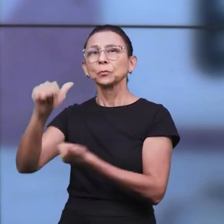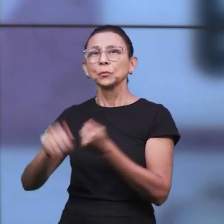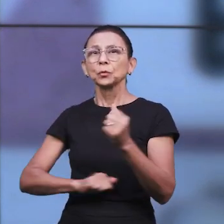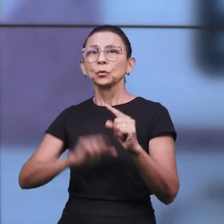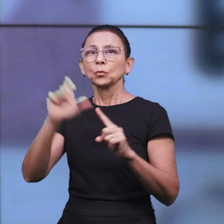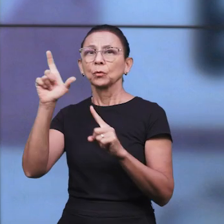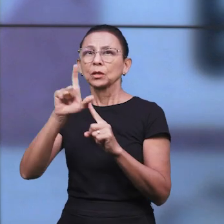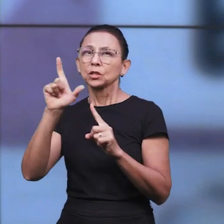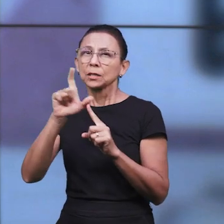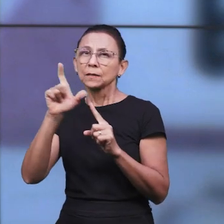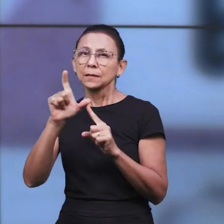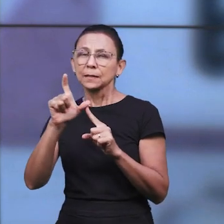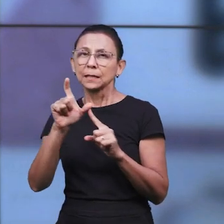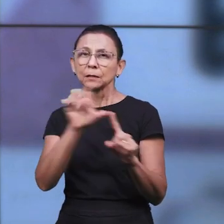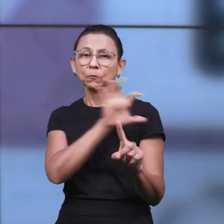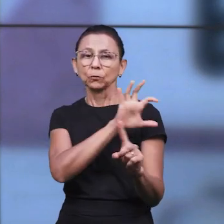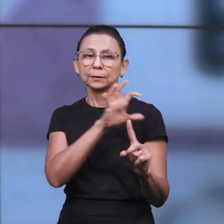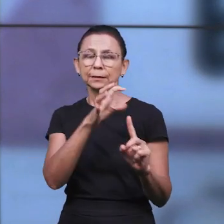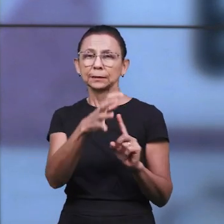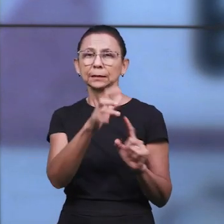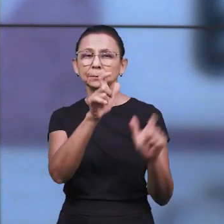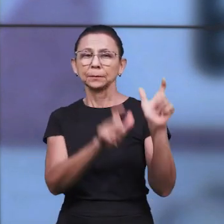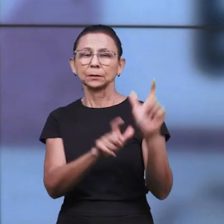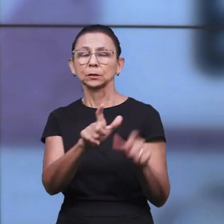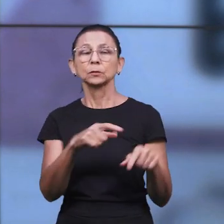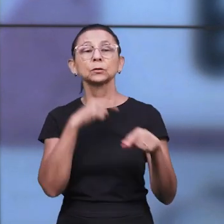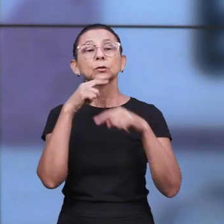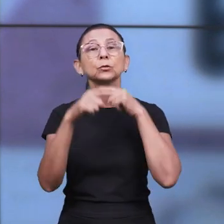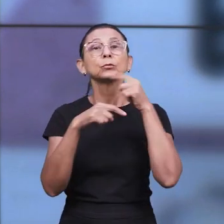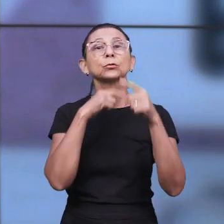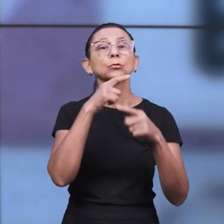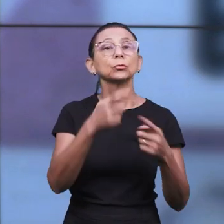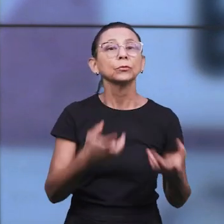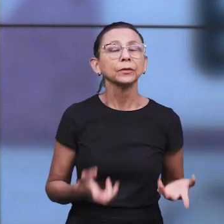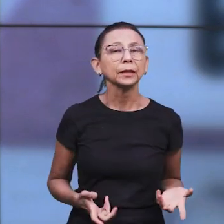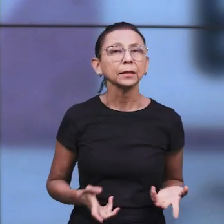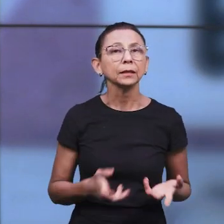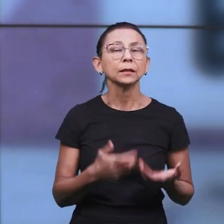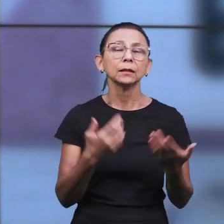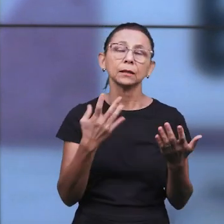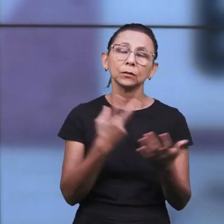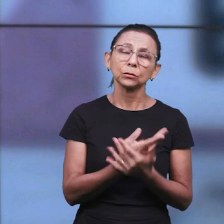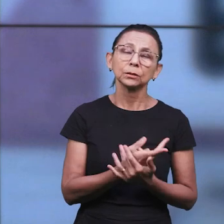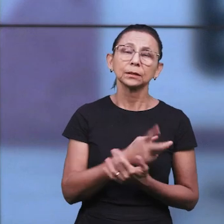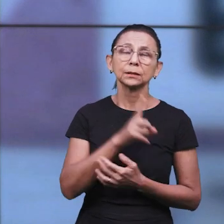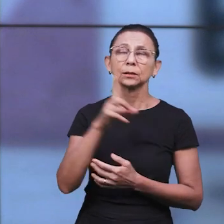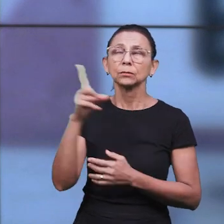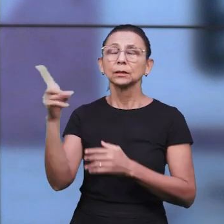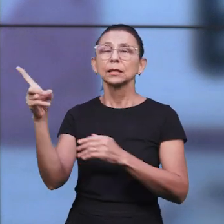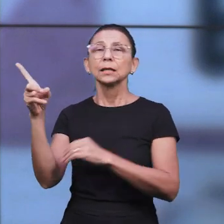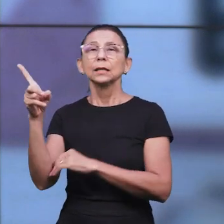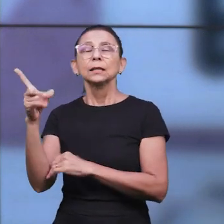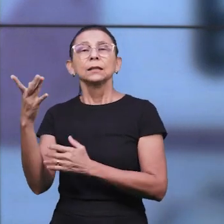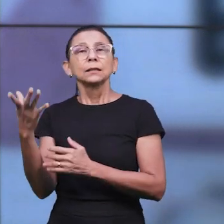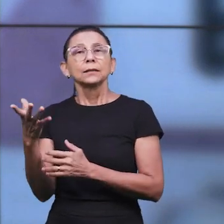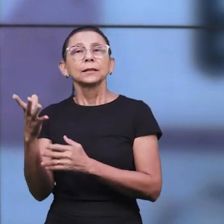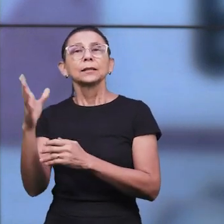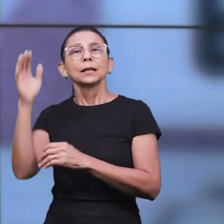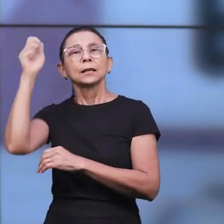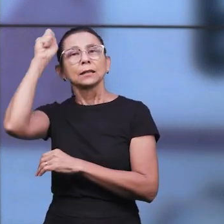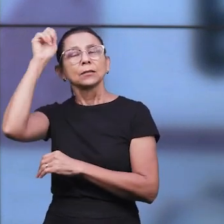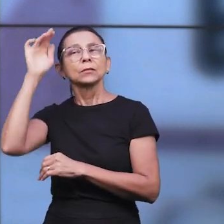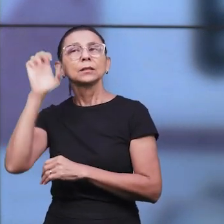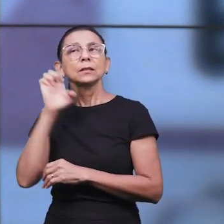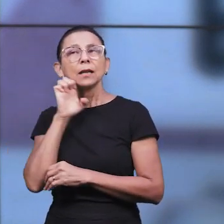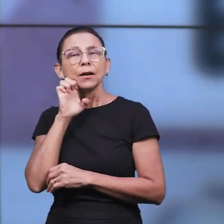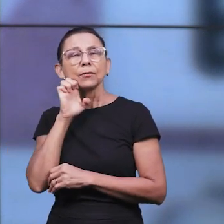adversário trabalha para colocar dúvidas nas mentes das pessoas. Assim foi com Eva no Jardim do Éden e, do mesmo modo, ele continua trabalhando